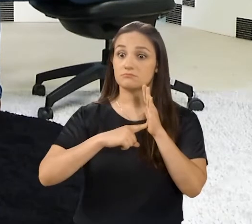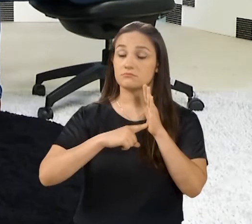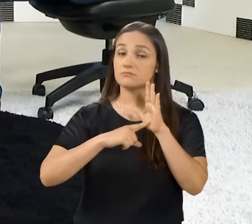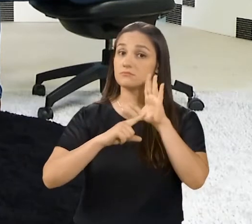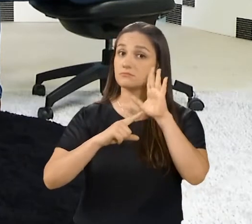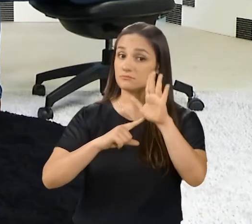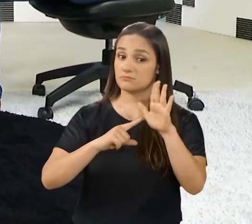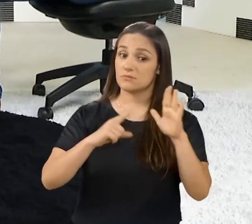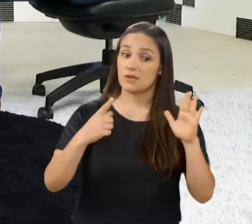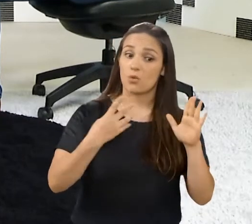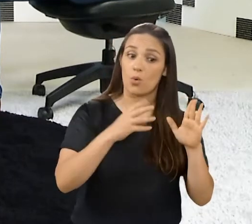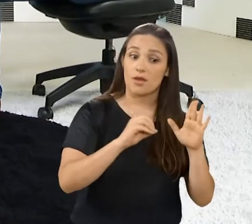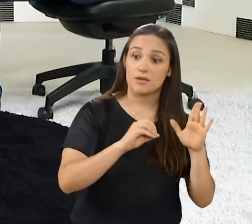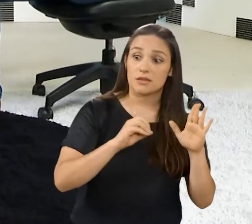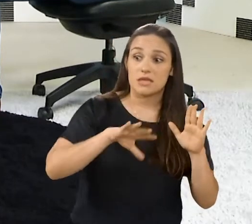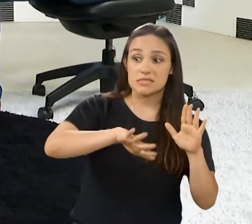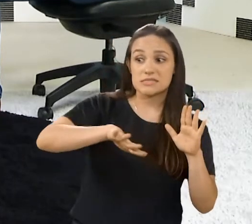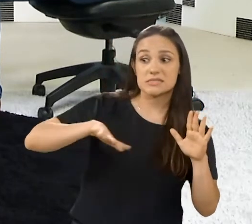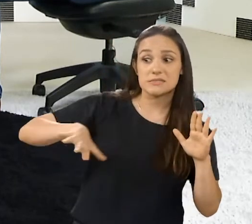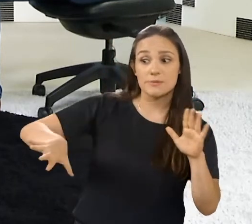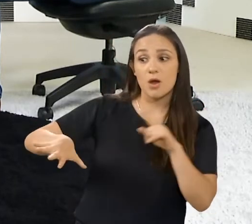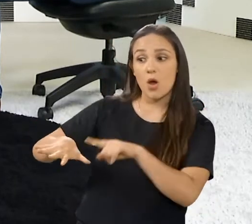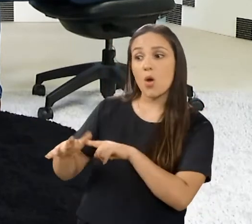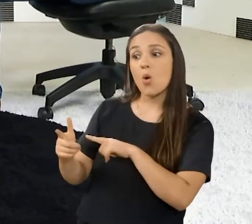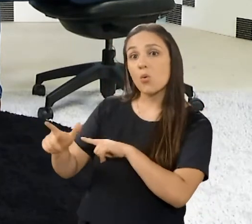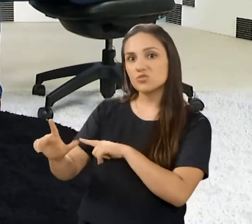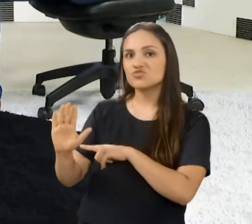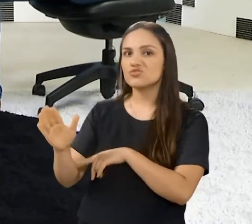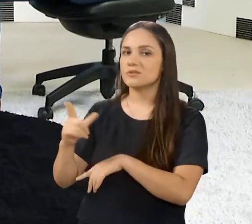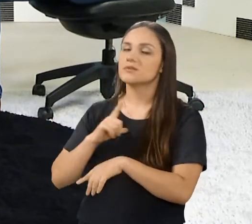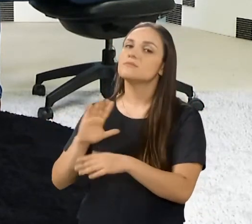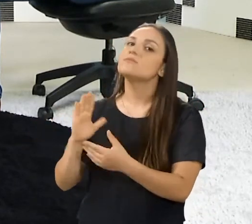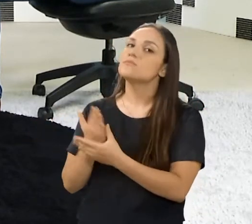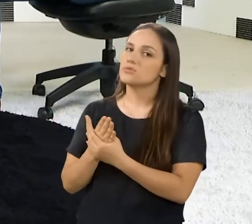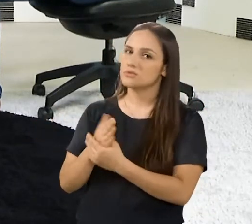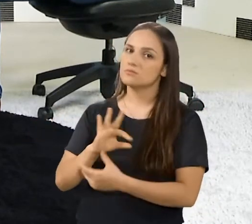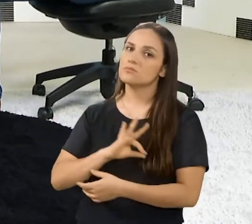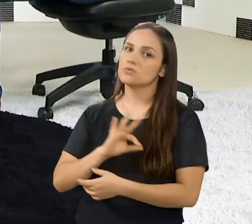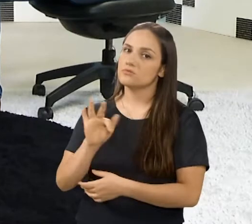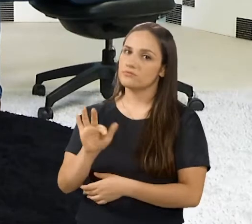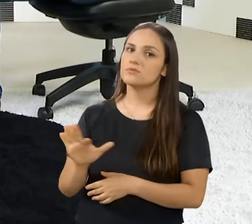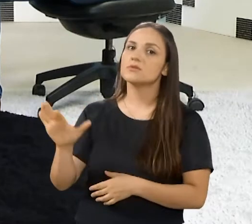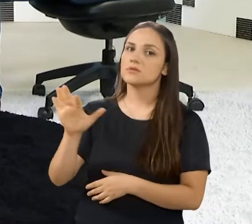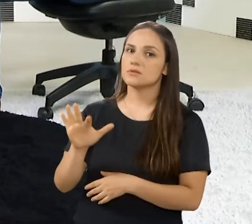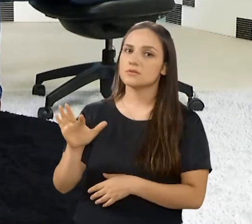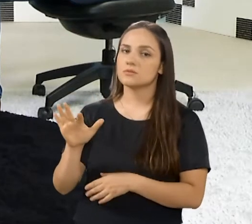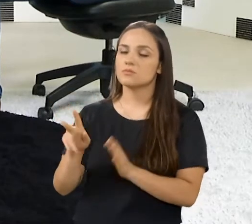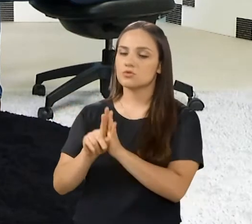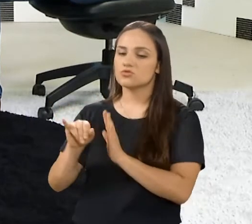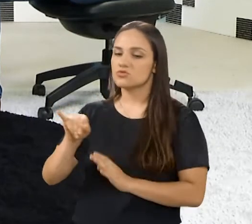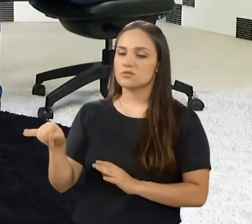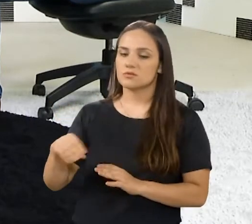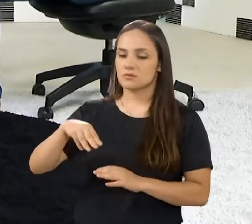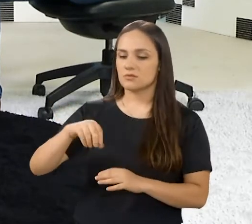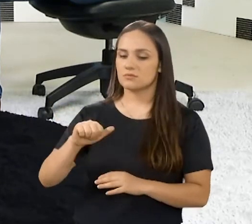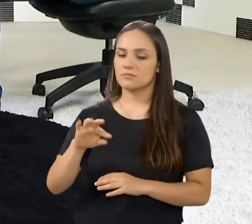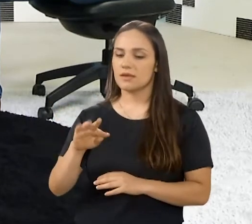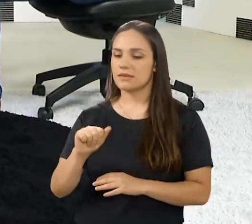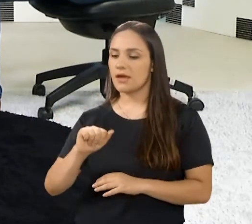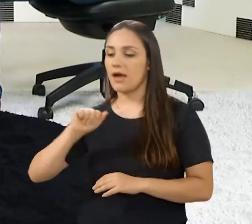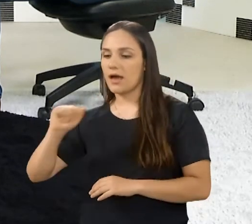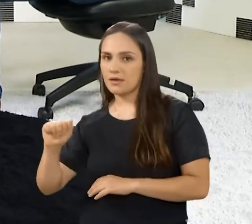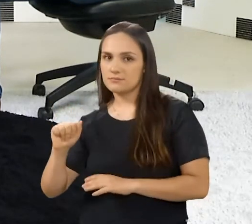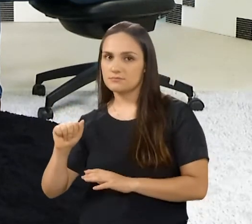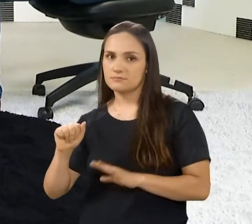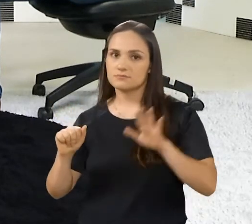além daquelas pessoas que já estão sendo indiciadas nos procedimentos da Polícia Federal na Operação Mata-A, que tem o mesmo objetivo.